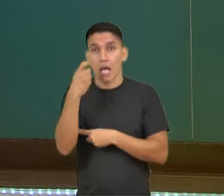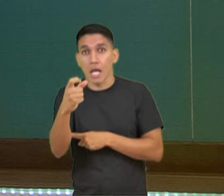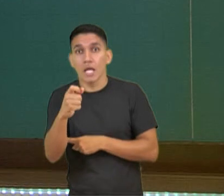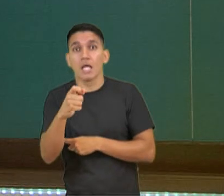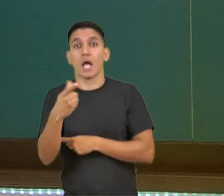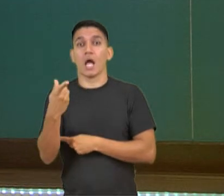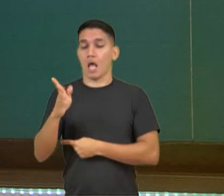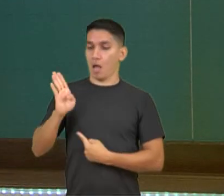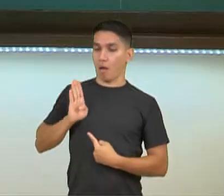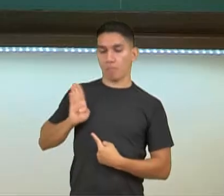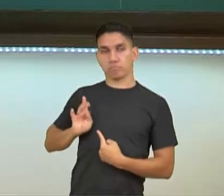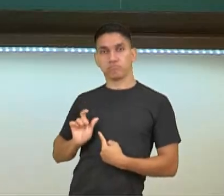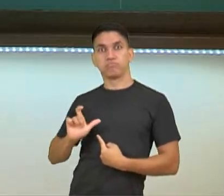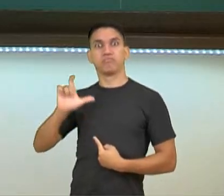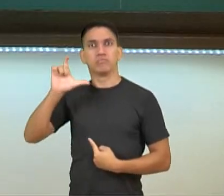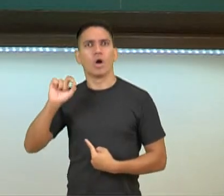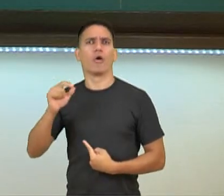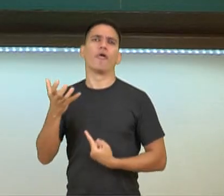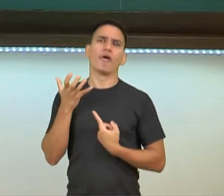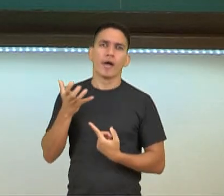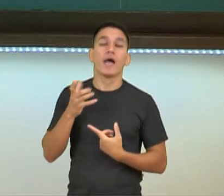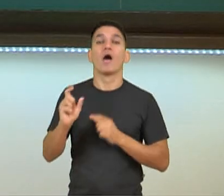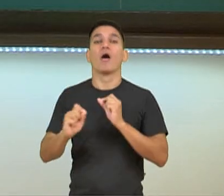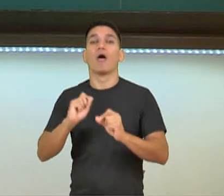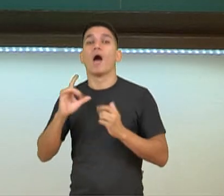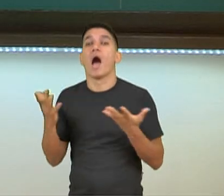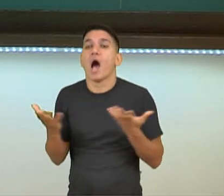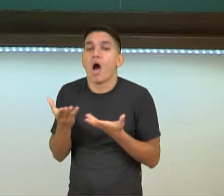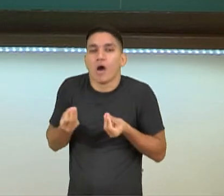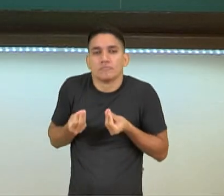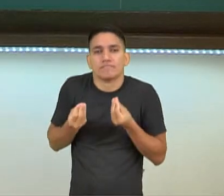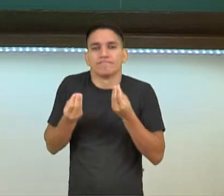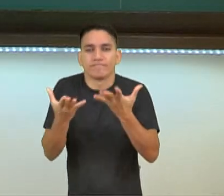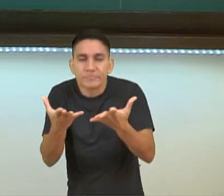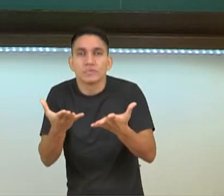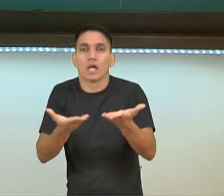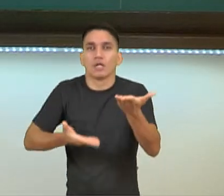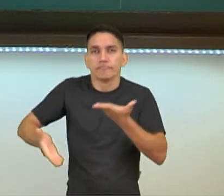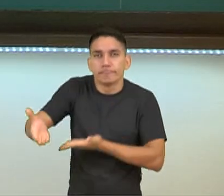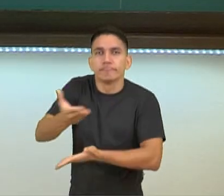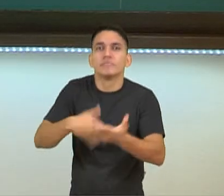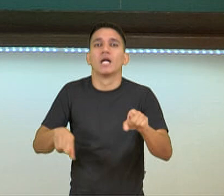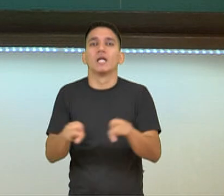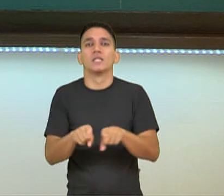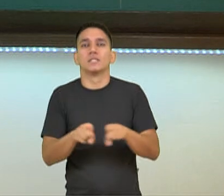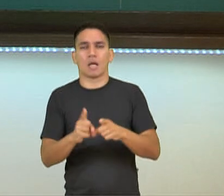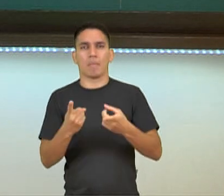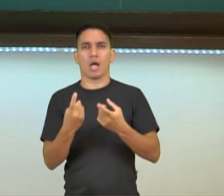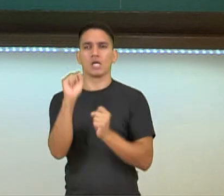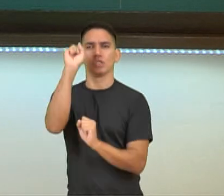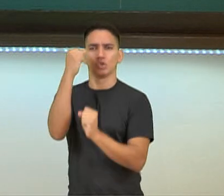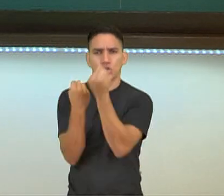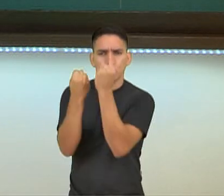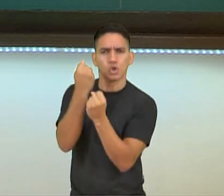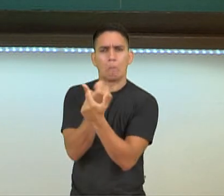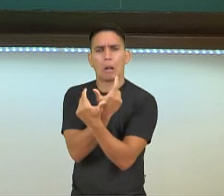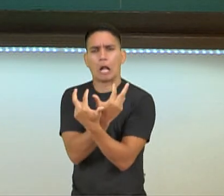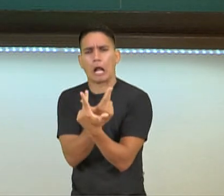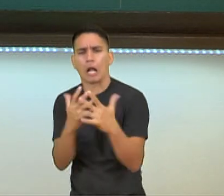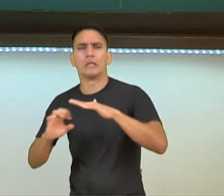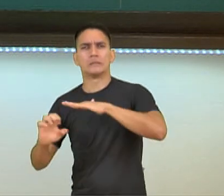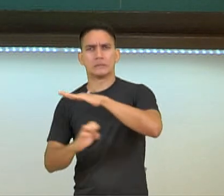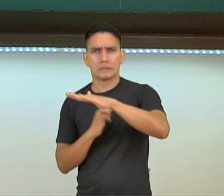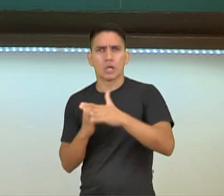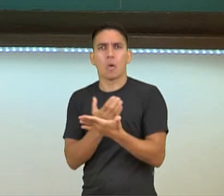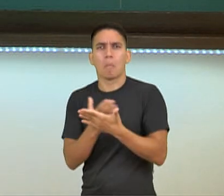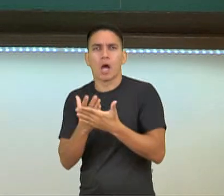da burguesia. Ele deveria atender aos interesses dos pequenos industriais que estavam surgindo dentro da França.